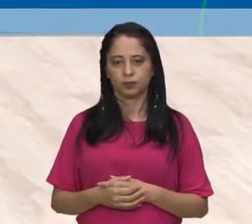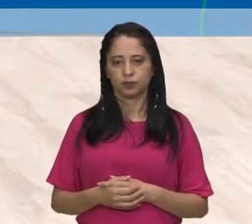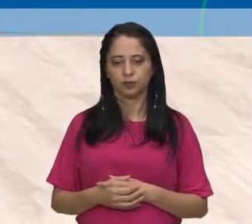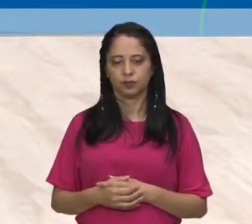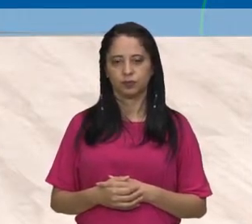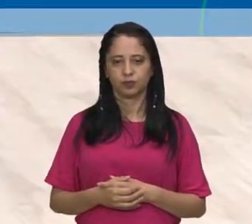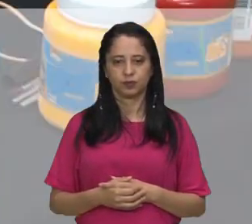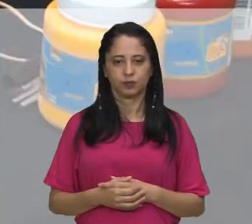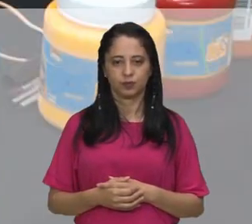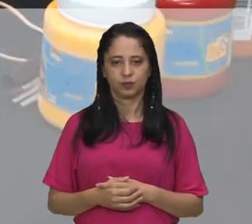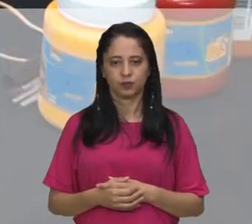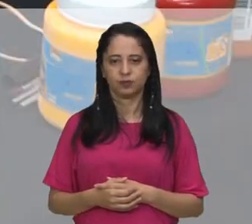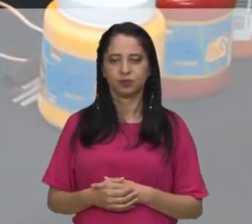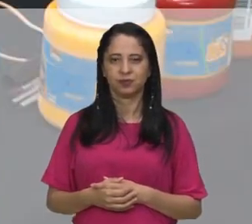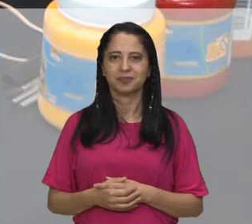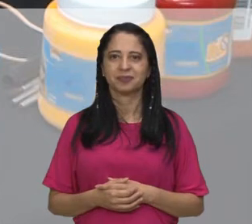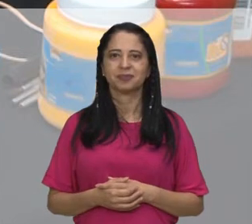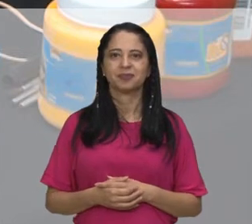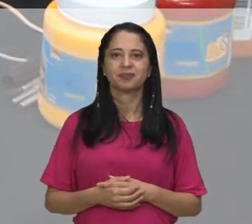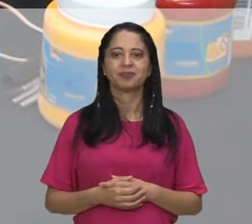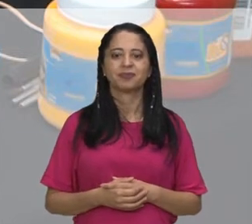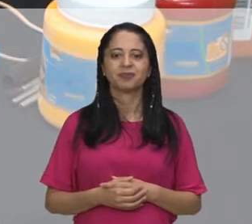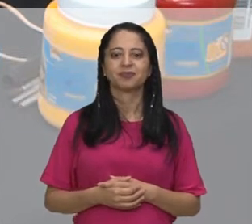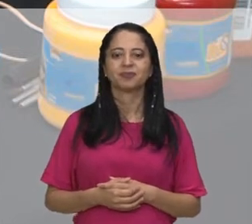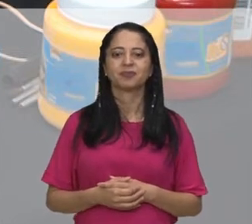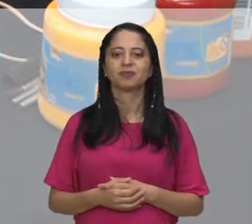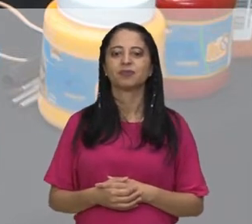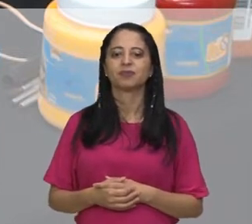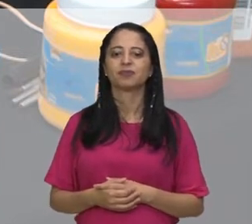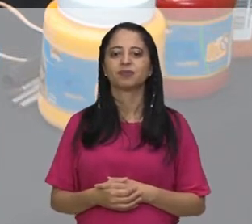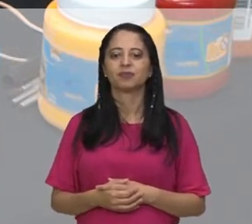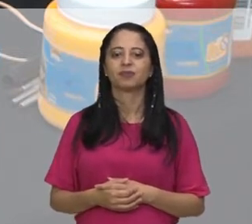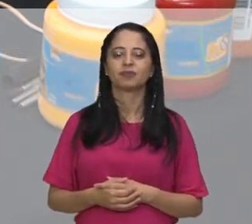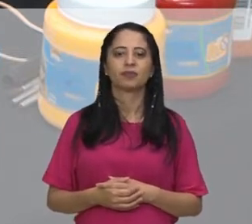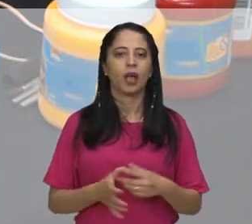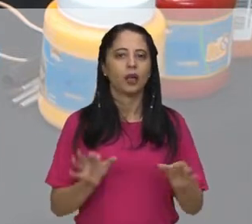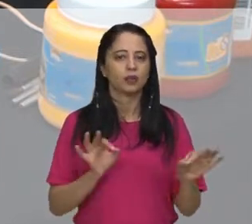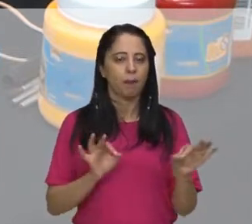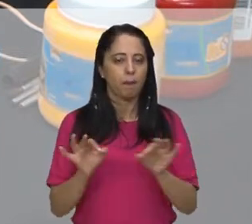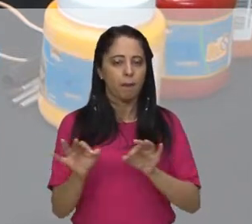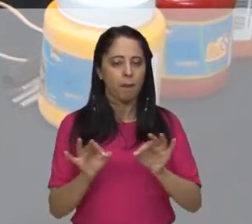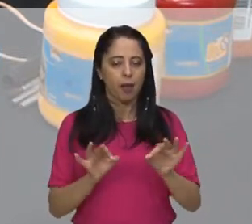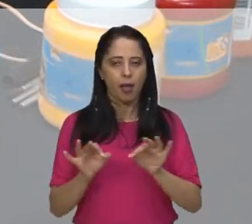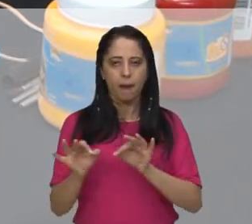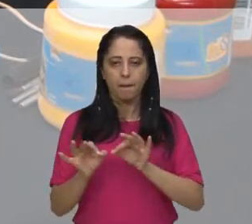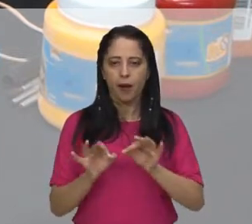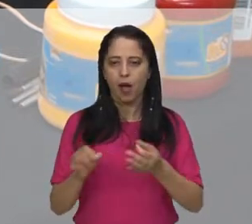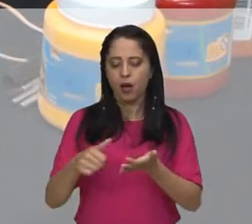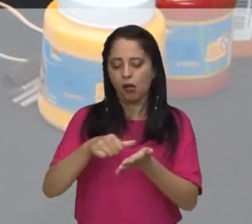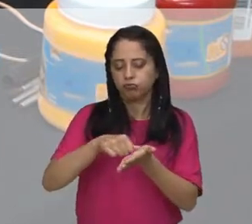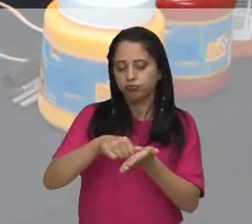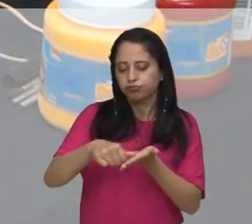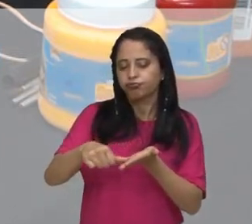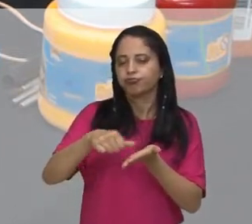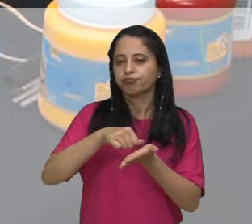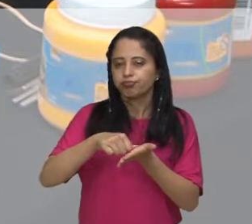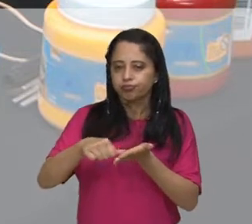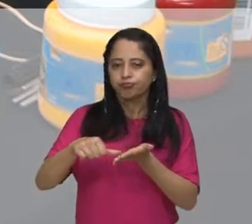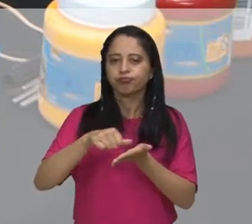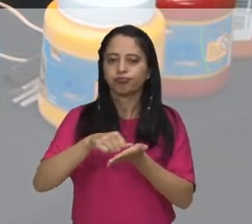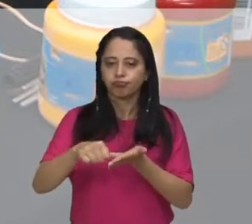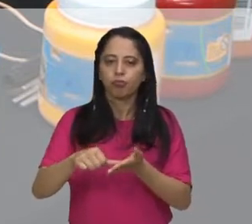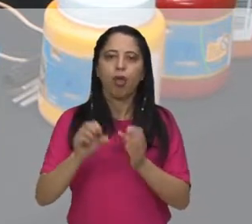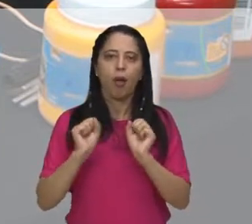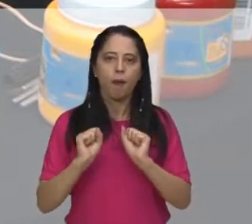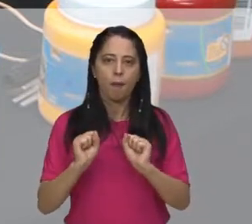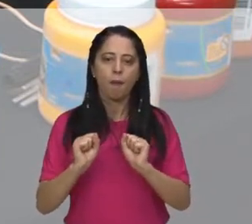uma vez aqui. Lógico que eu estou passando uma camada só, mas pode passar várias camadas para